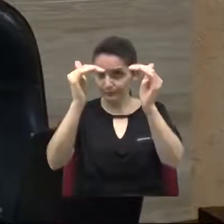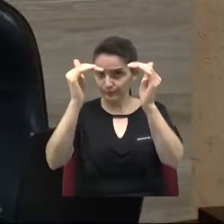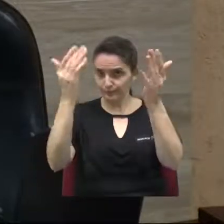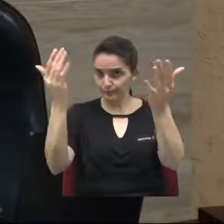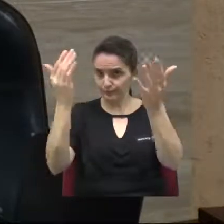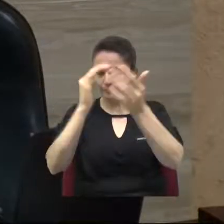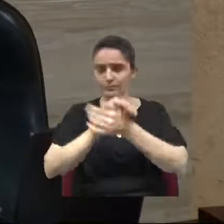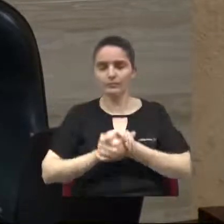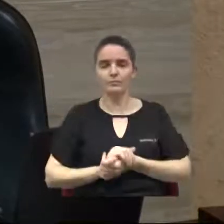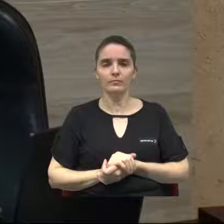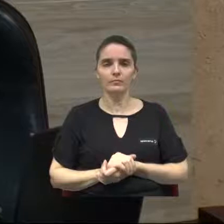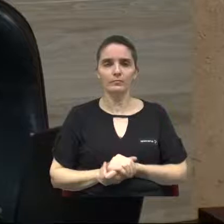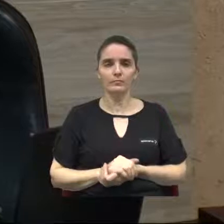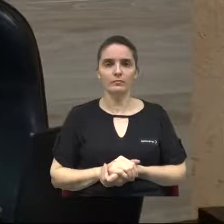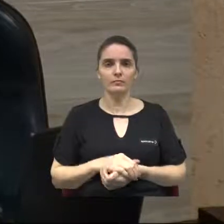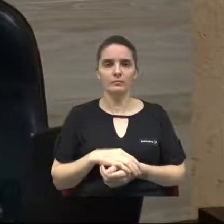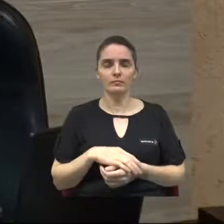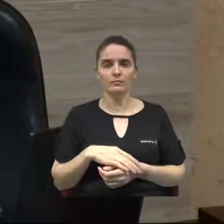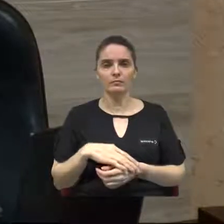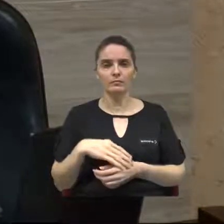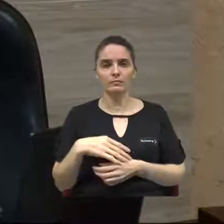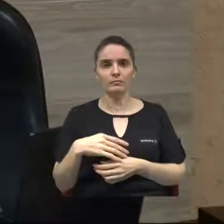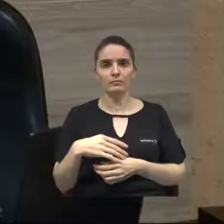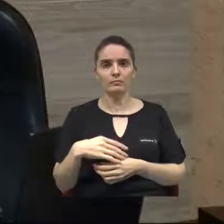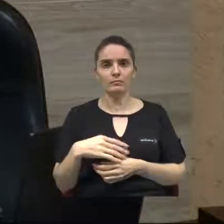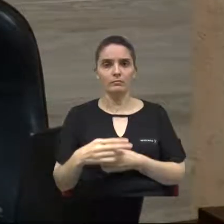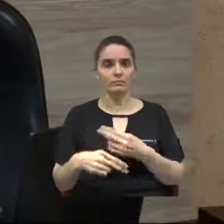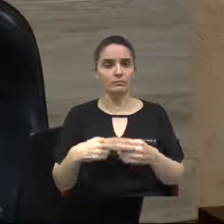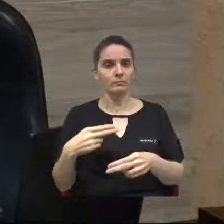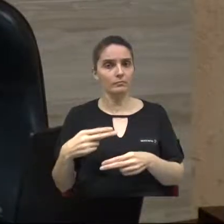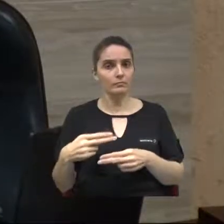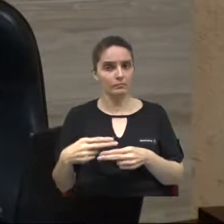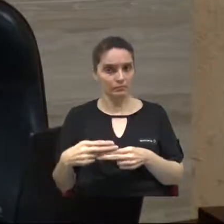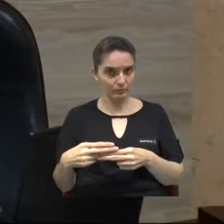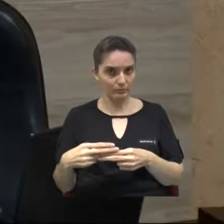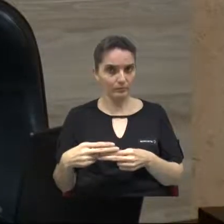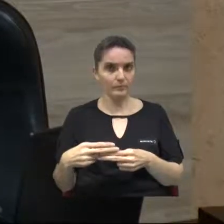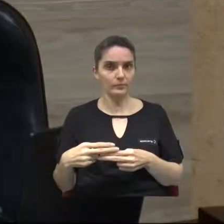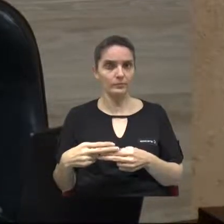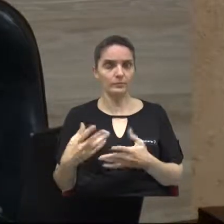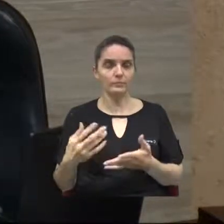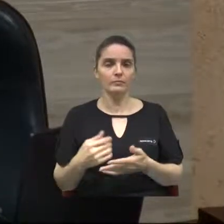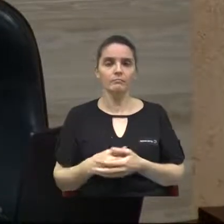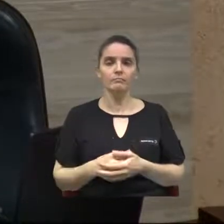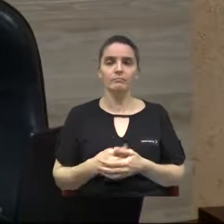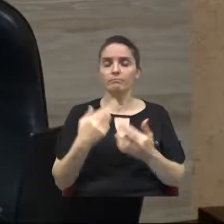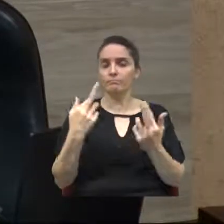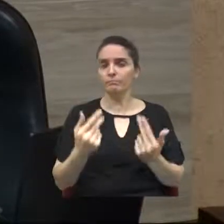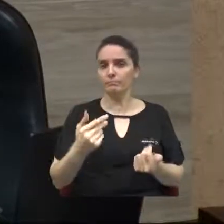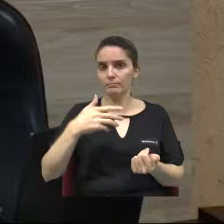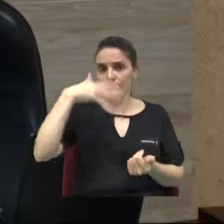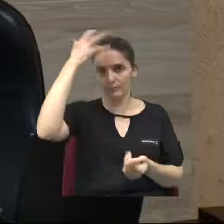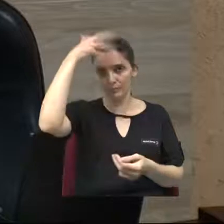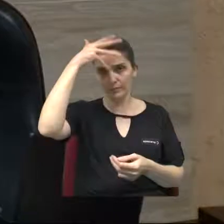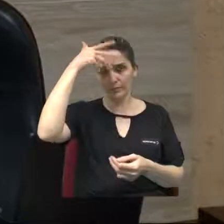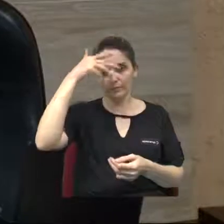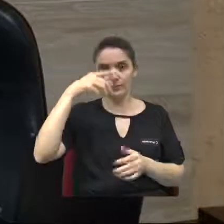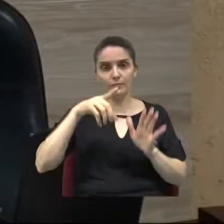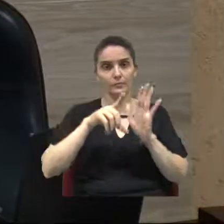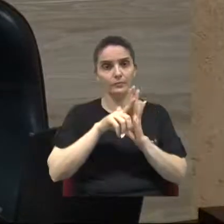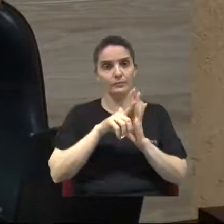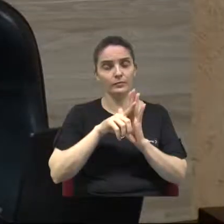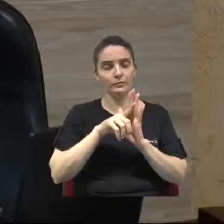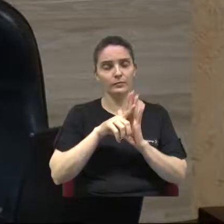cria aqui as diretrizes, como é a minha lei de atendimento aos autistas, que comecei, acho que foi meu